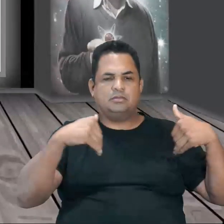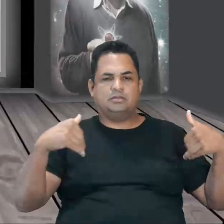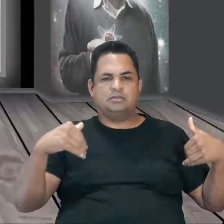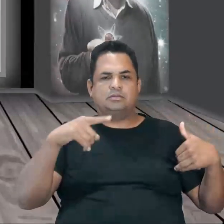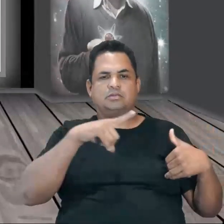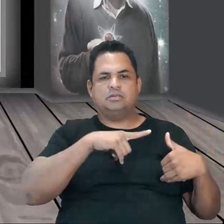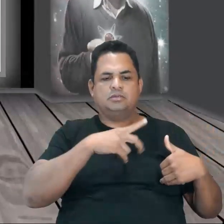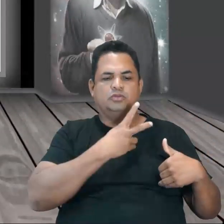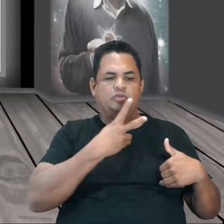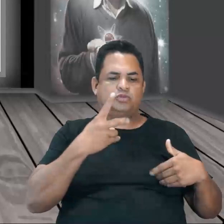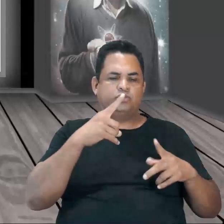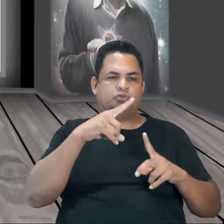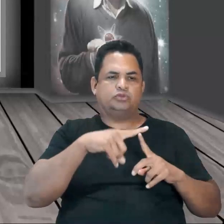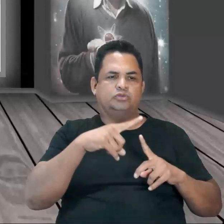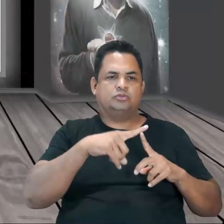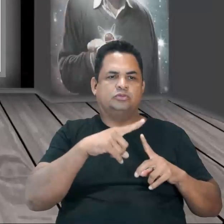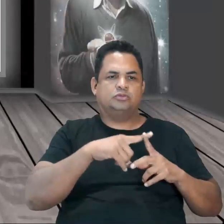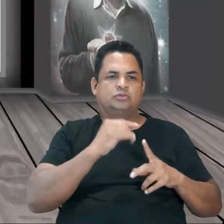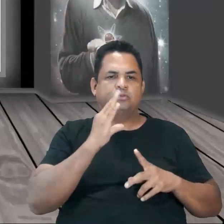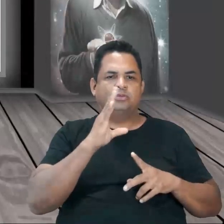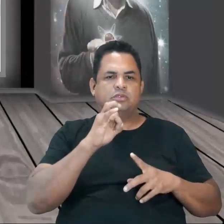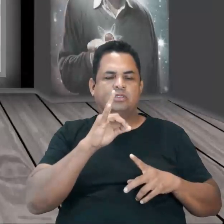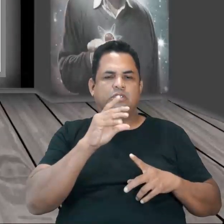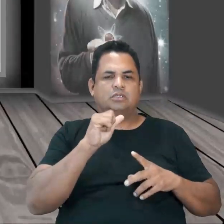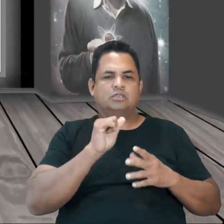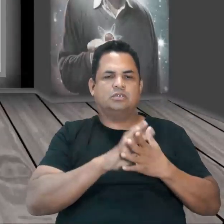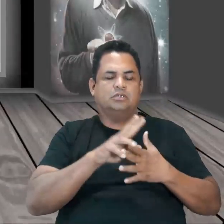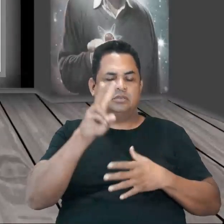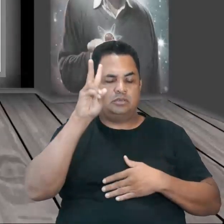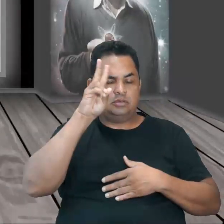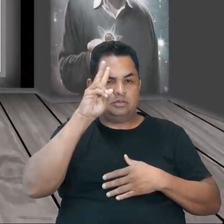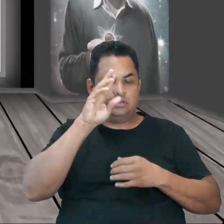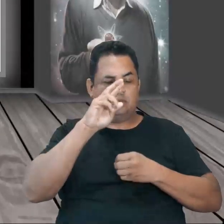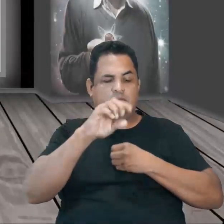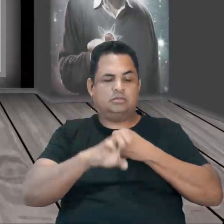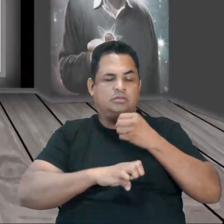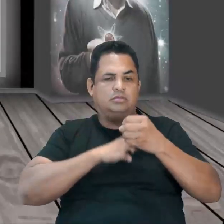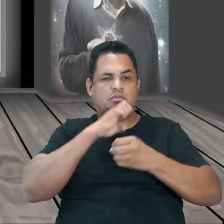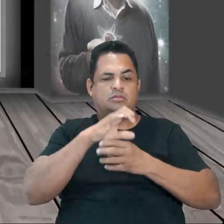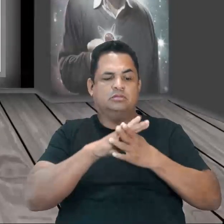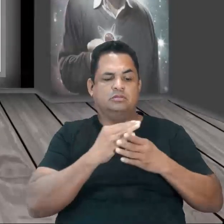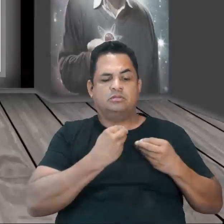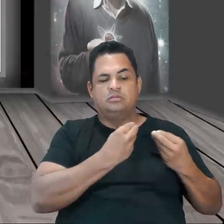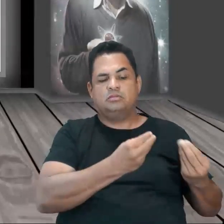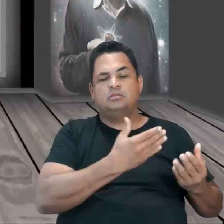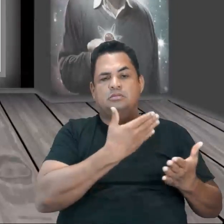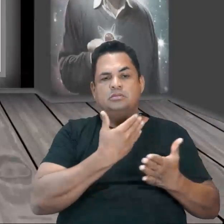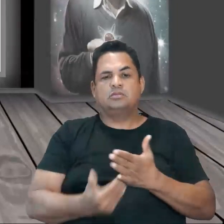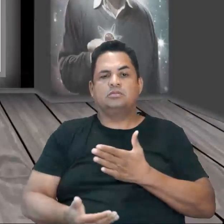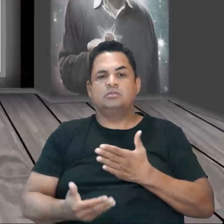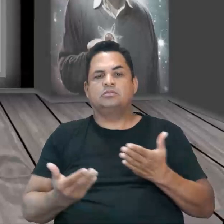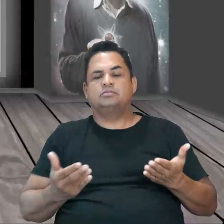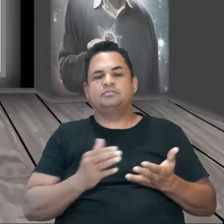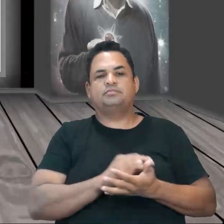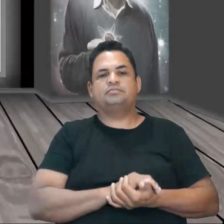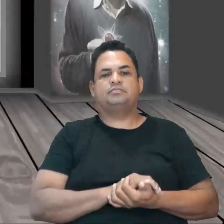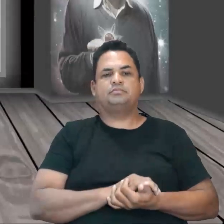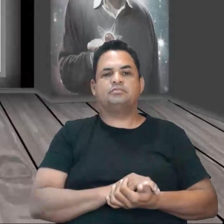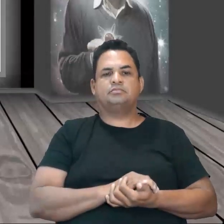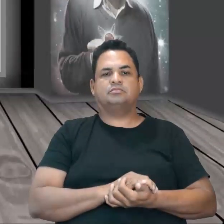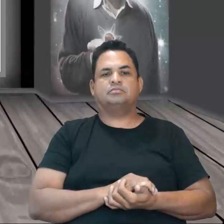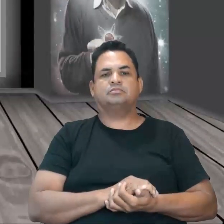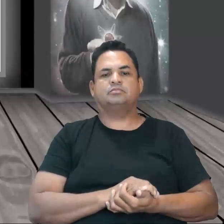carga. Justamente. Lógico, mas lembrando que o elétron, um vai receber, outro vai perder, aí vai ficar positivo e negativo, e vai ter